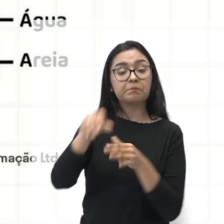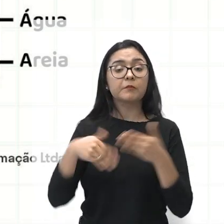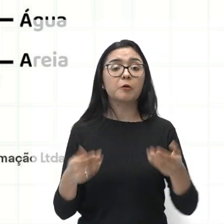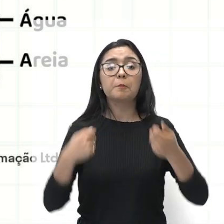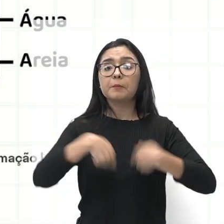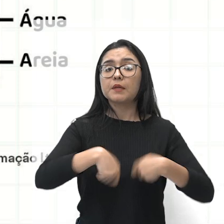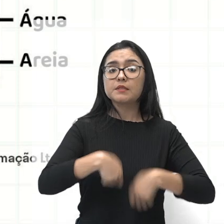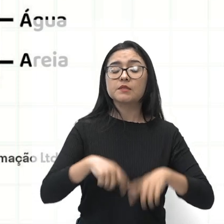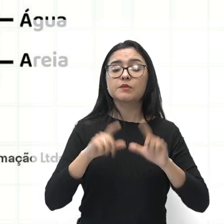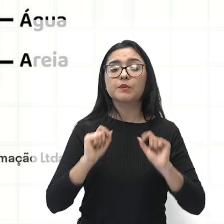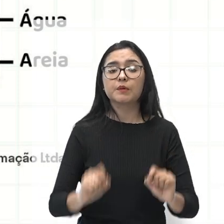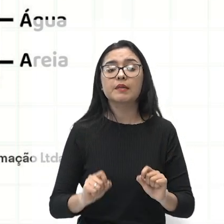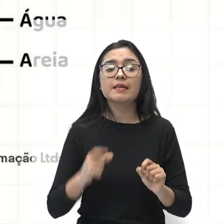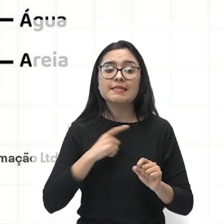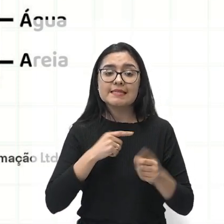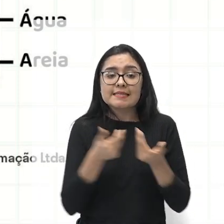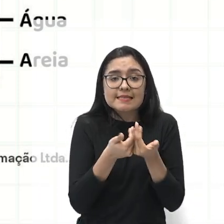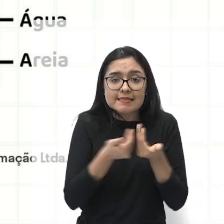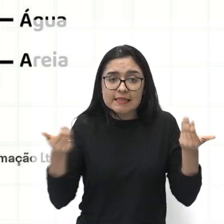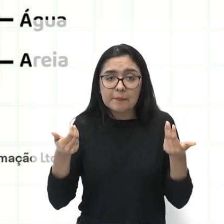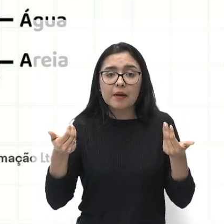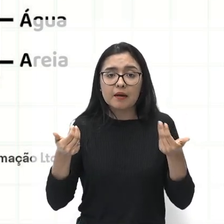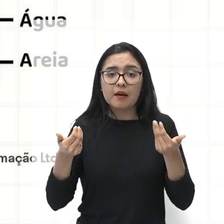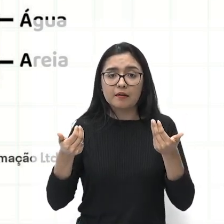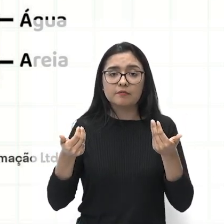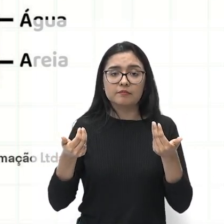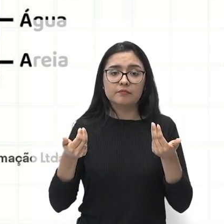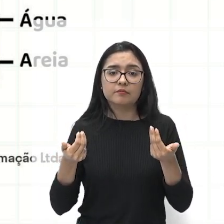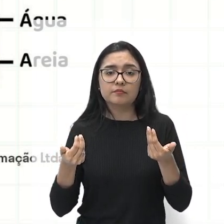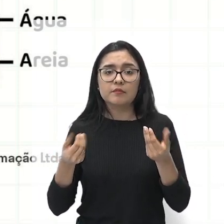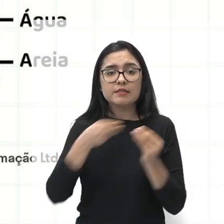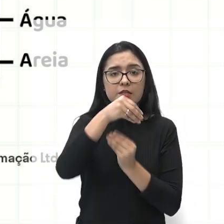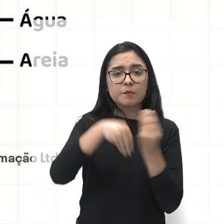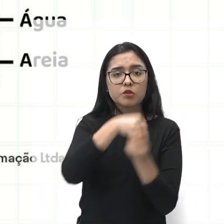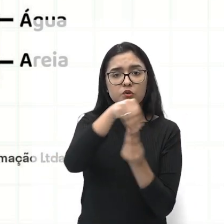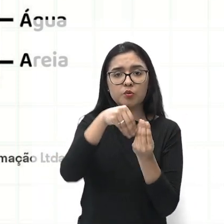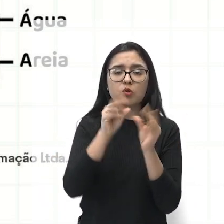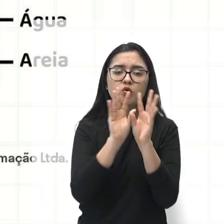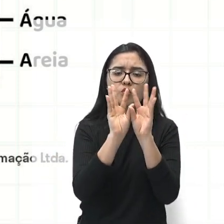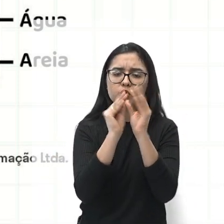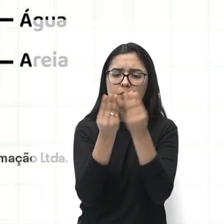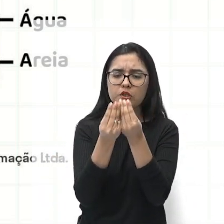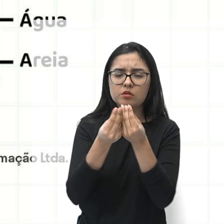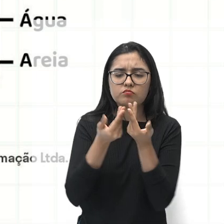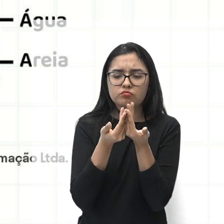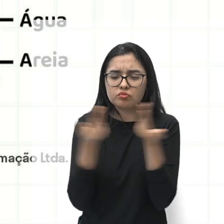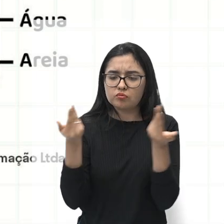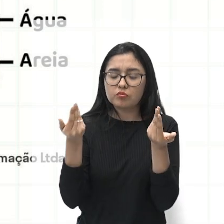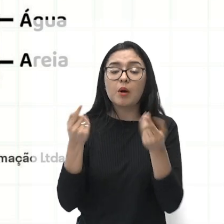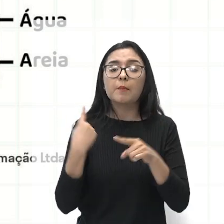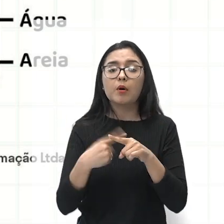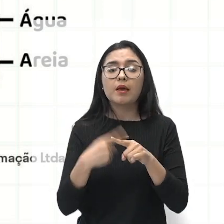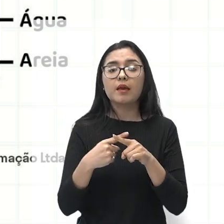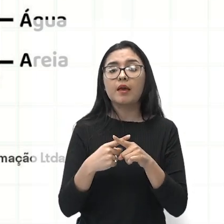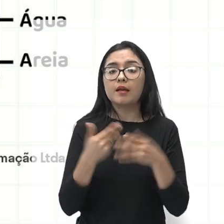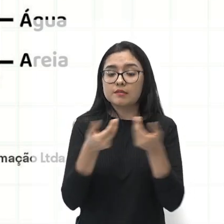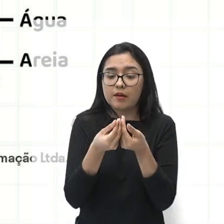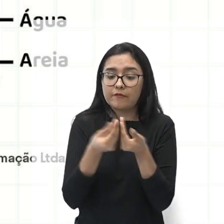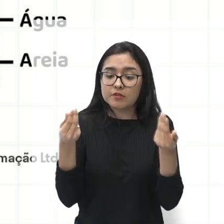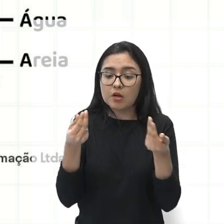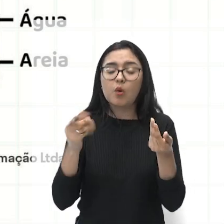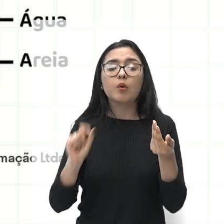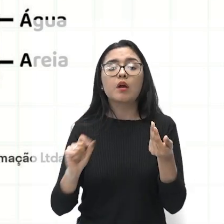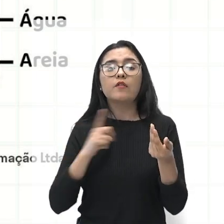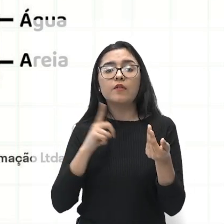eu preciso separar essas misturas, correto? Porque é através da separação que eu